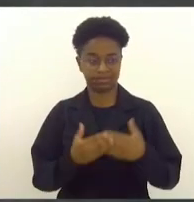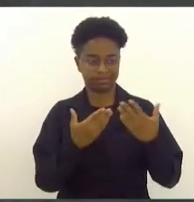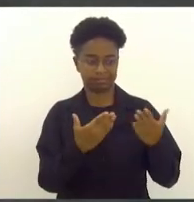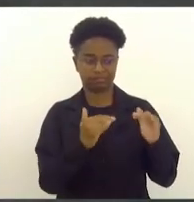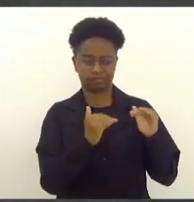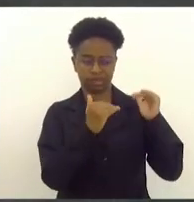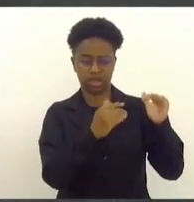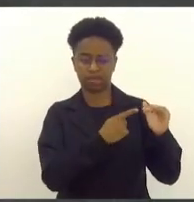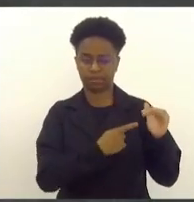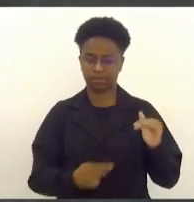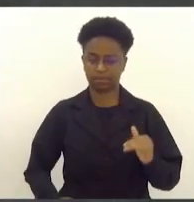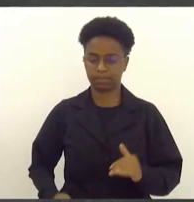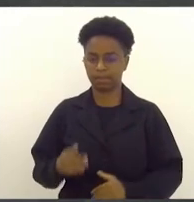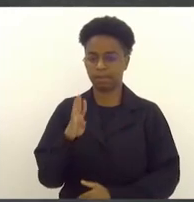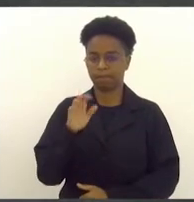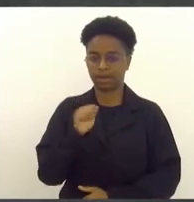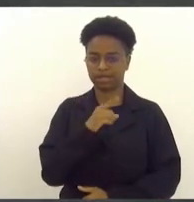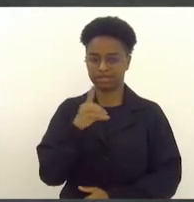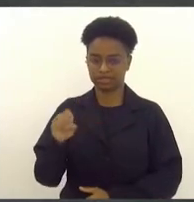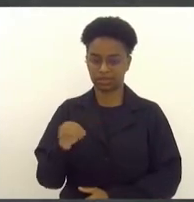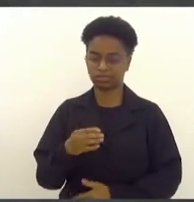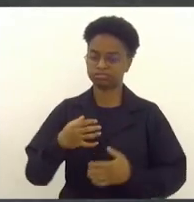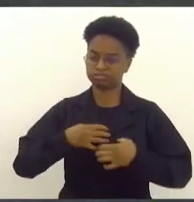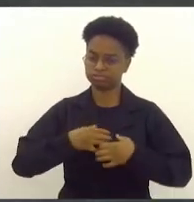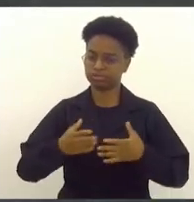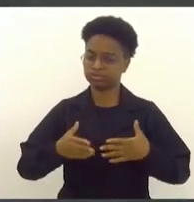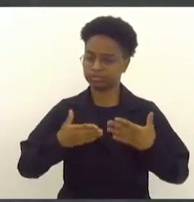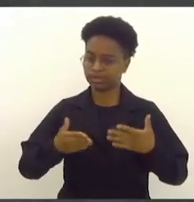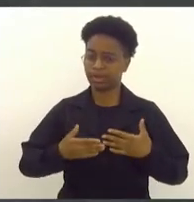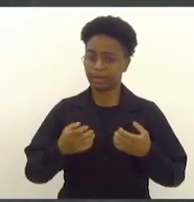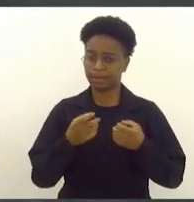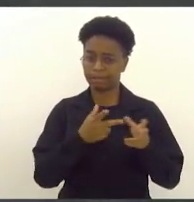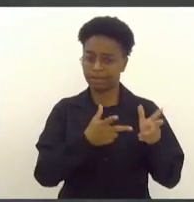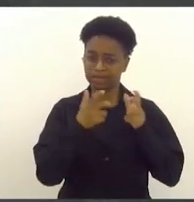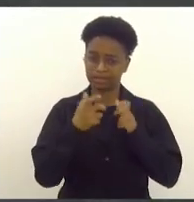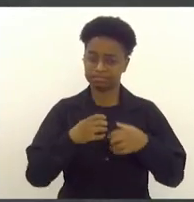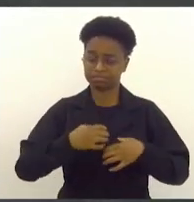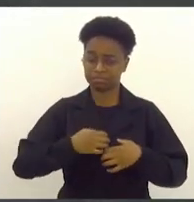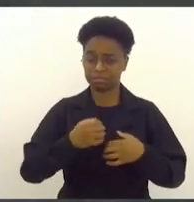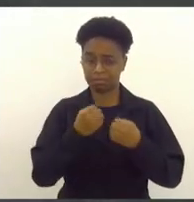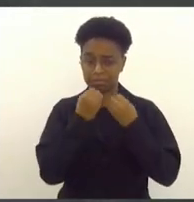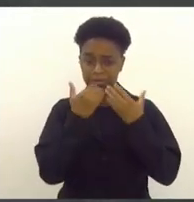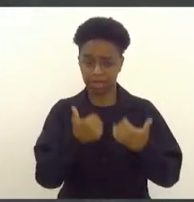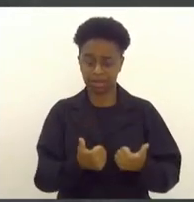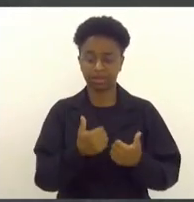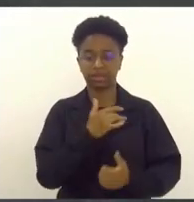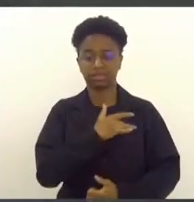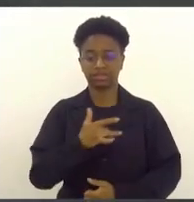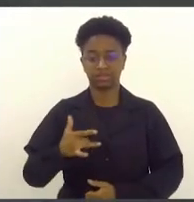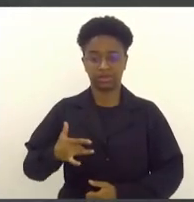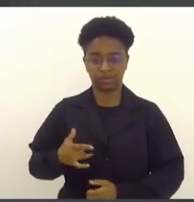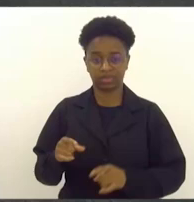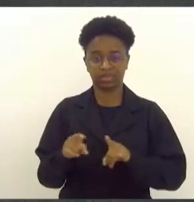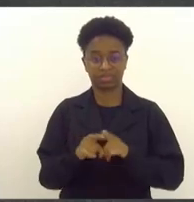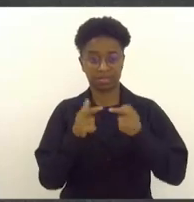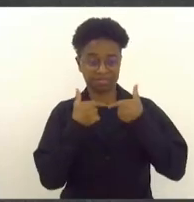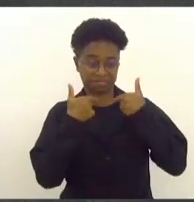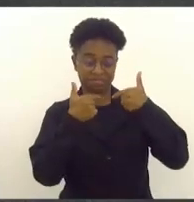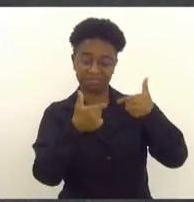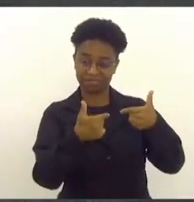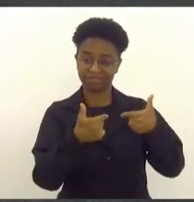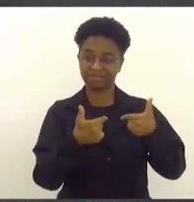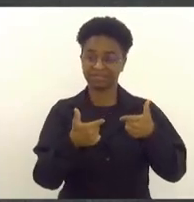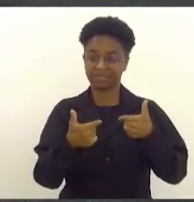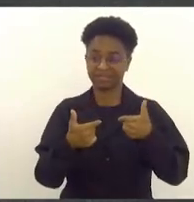brasão uma alegria vê-lo bem disposto em saúde bem humorado